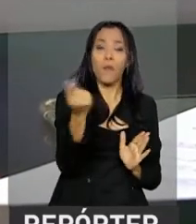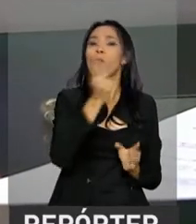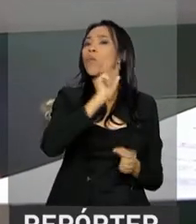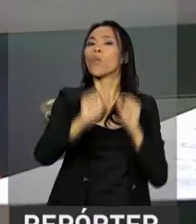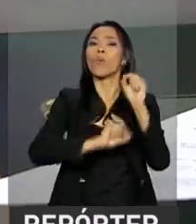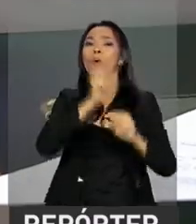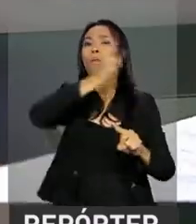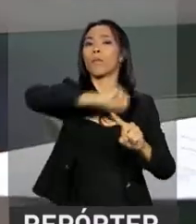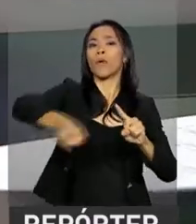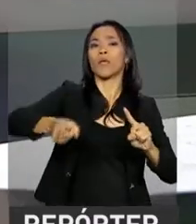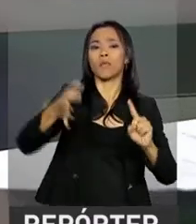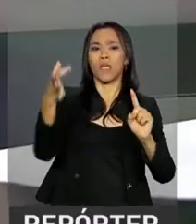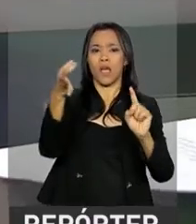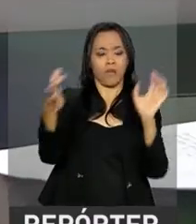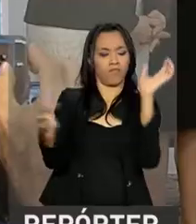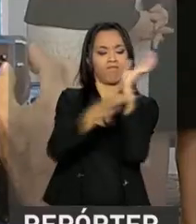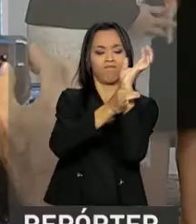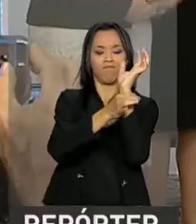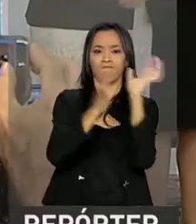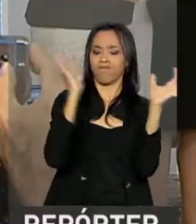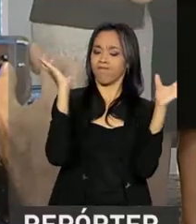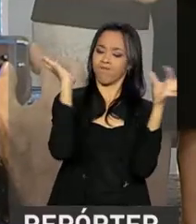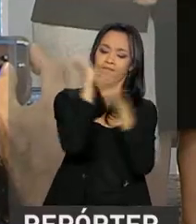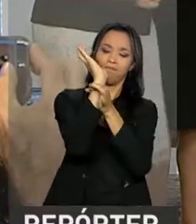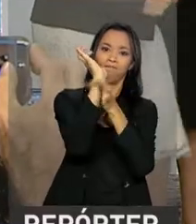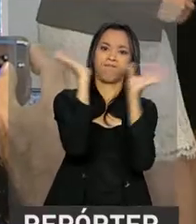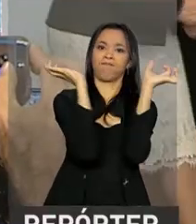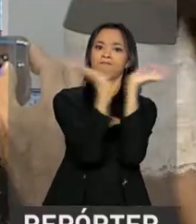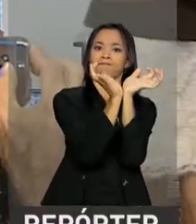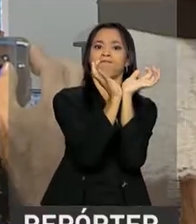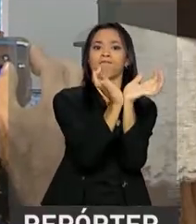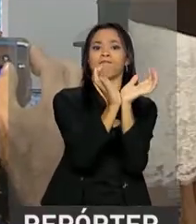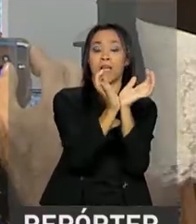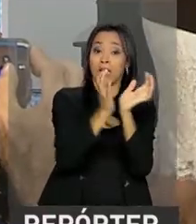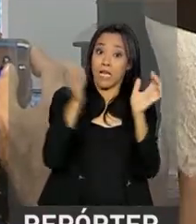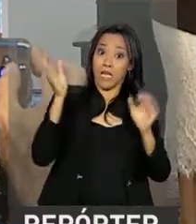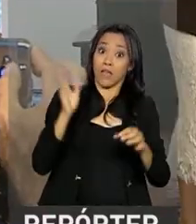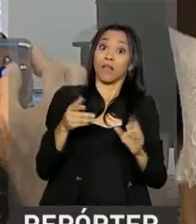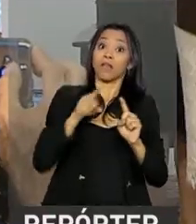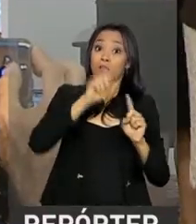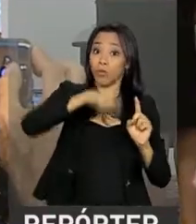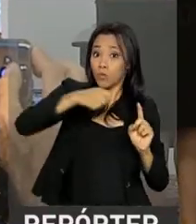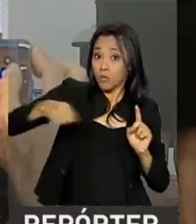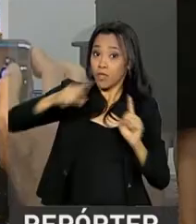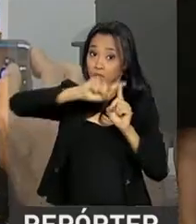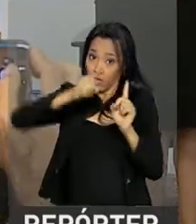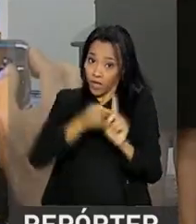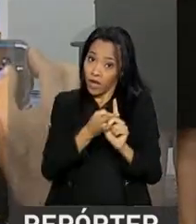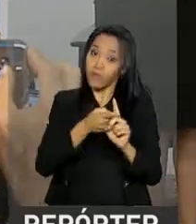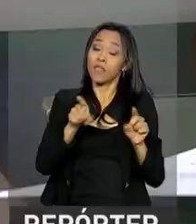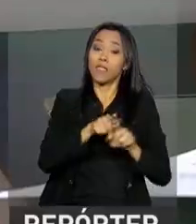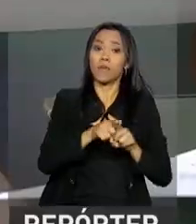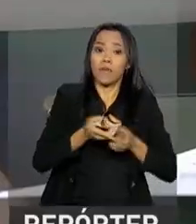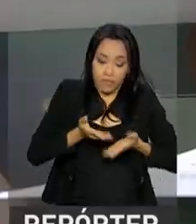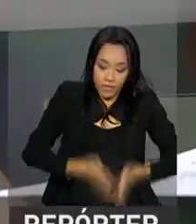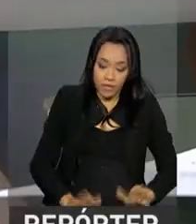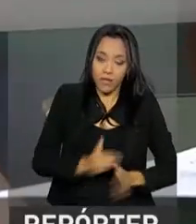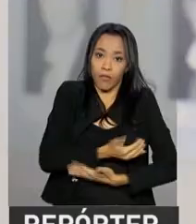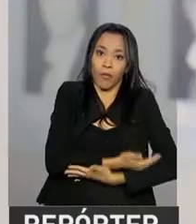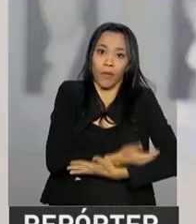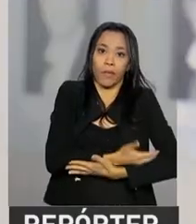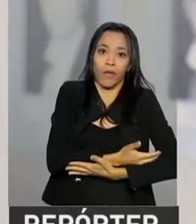do uso de algemas em grávidas durante o parto e no período logo após o nascimento da